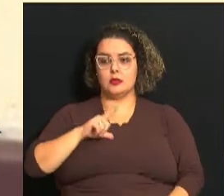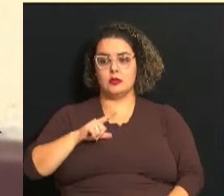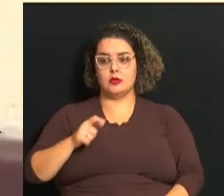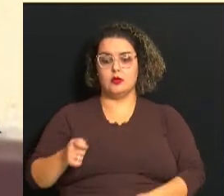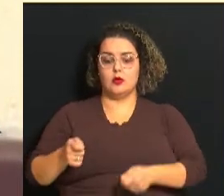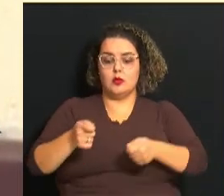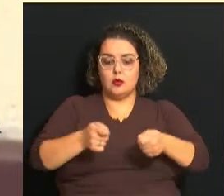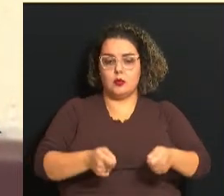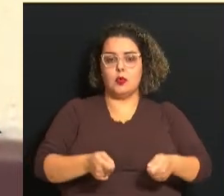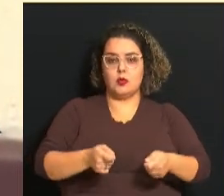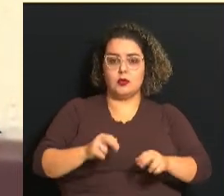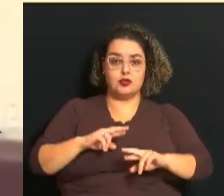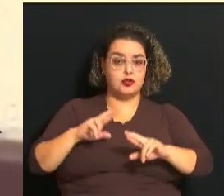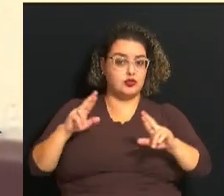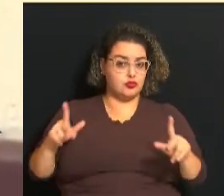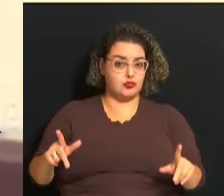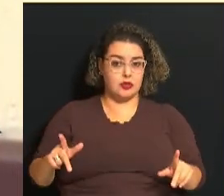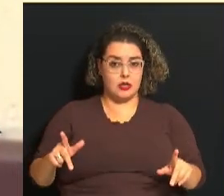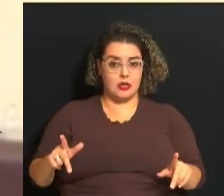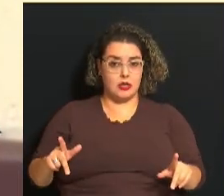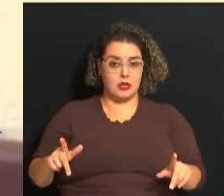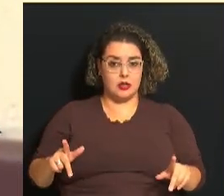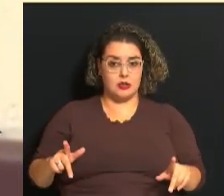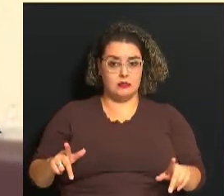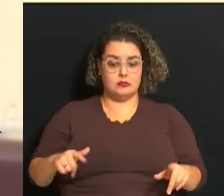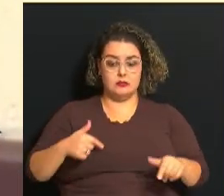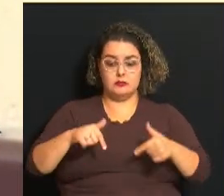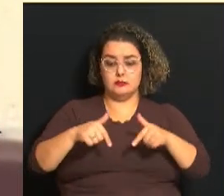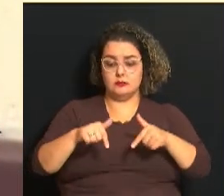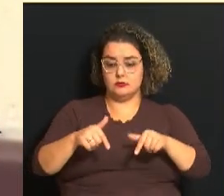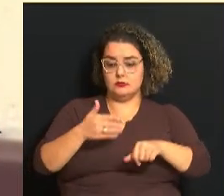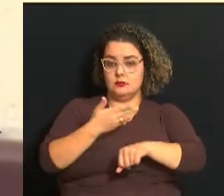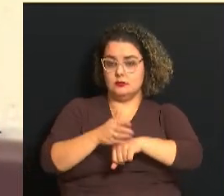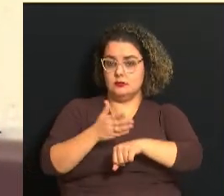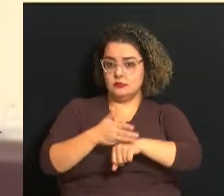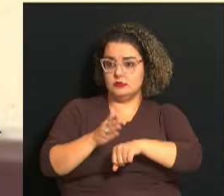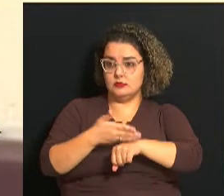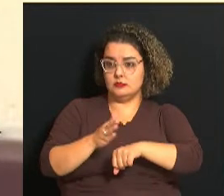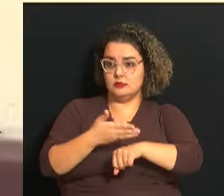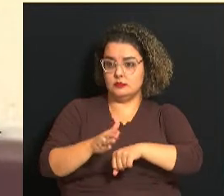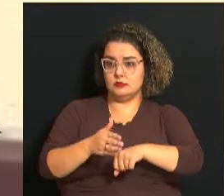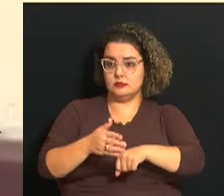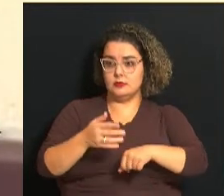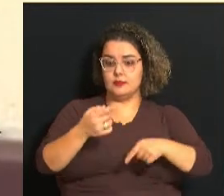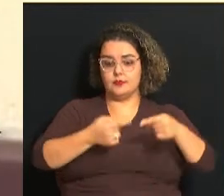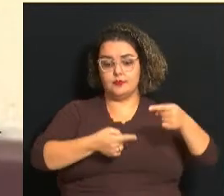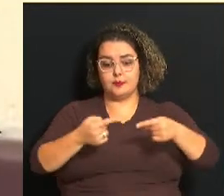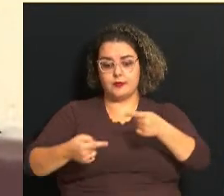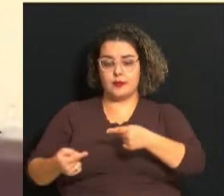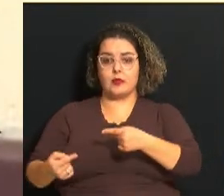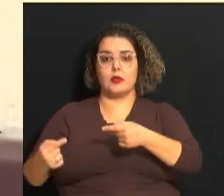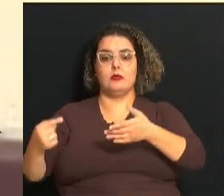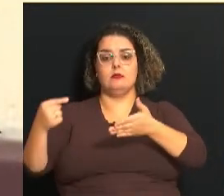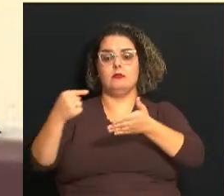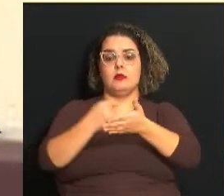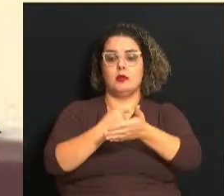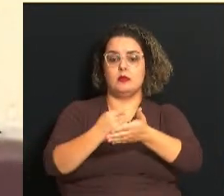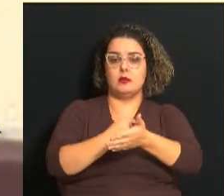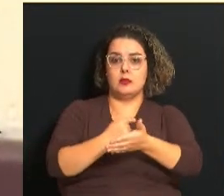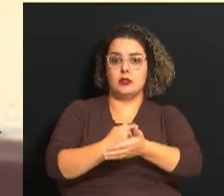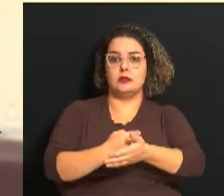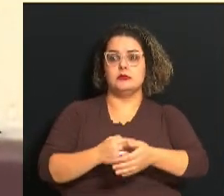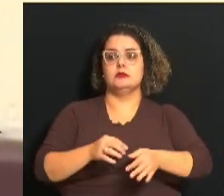divergente os trabalhadores que têm práticas de bater de questionar local de se